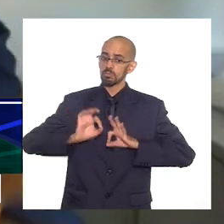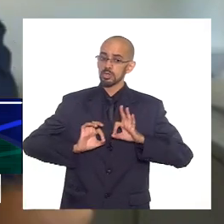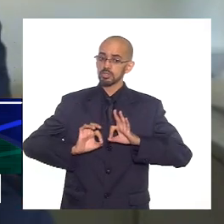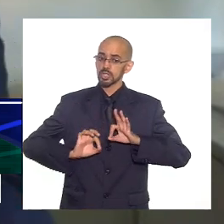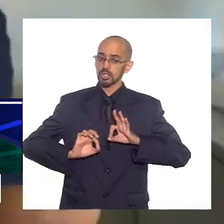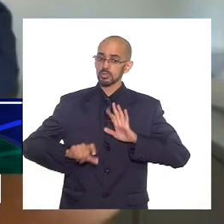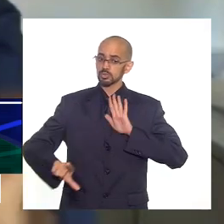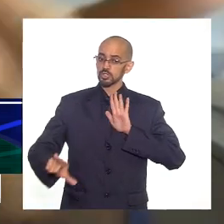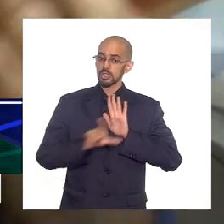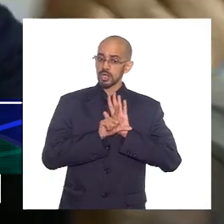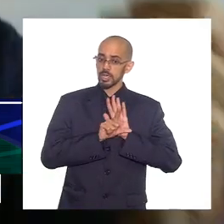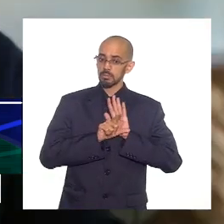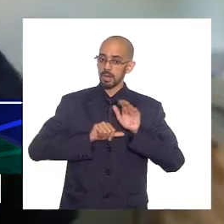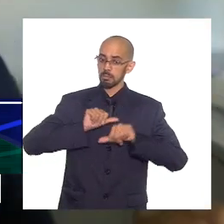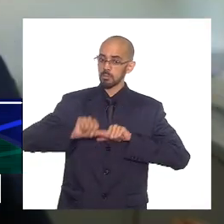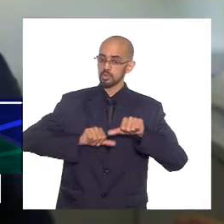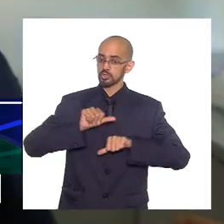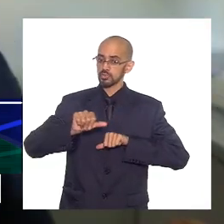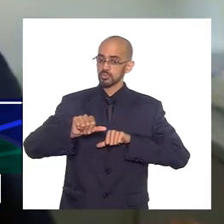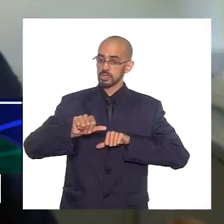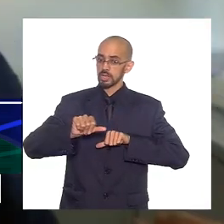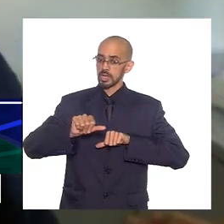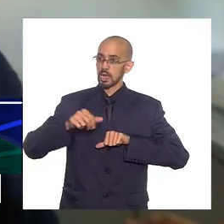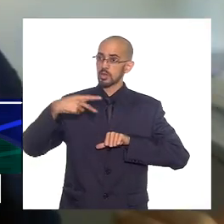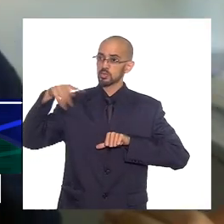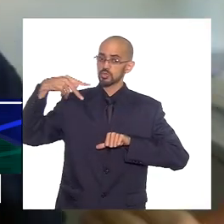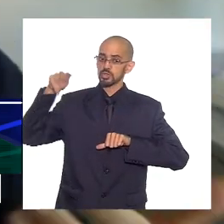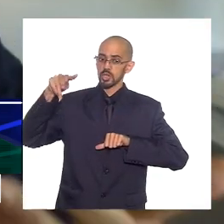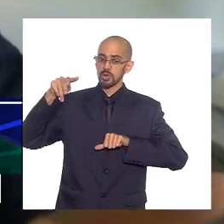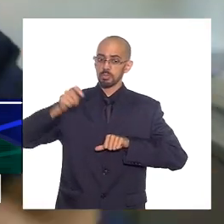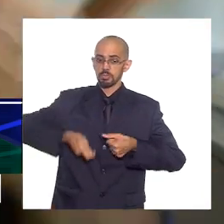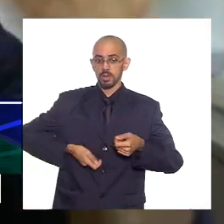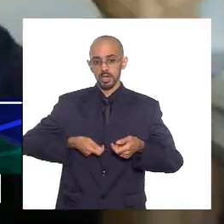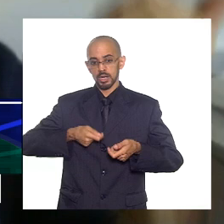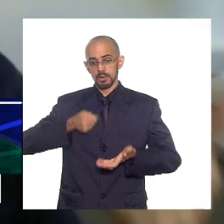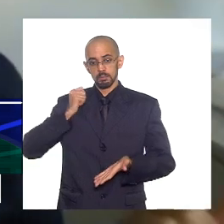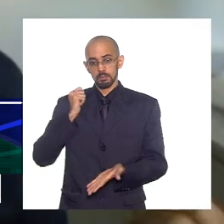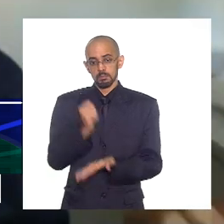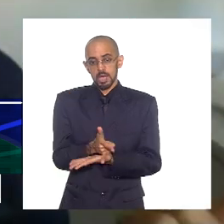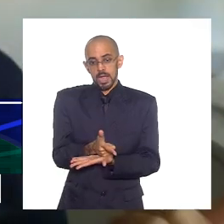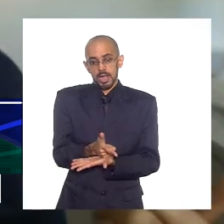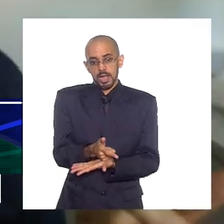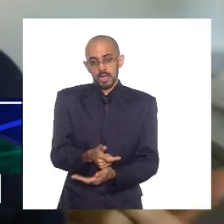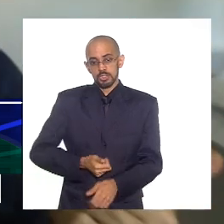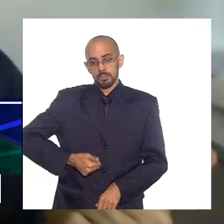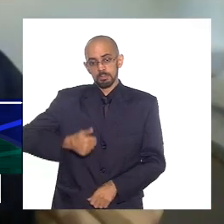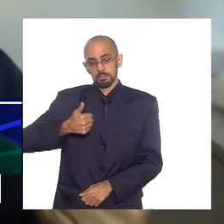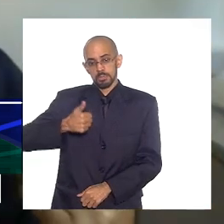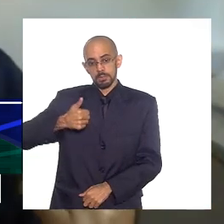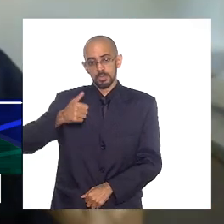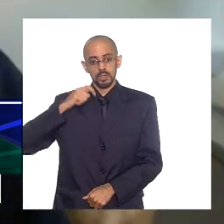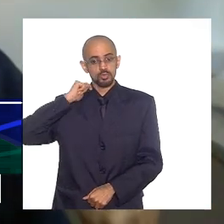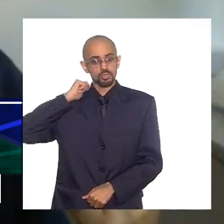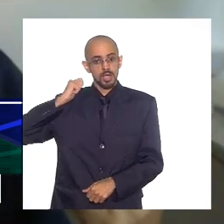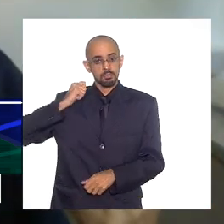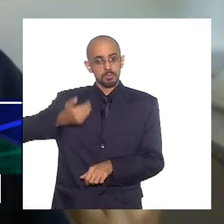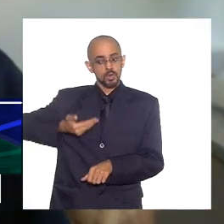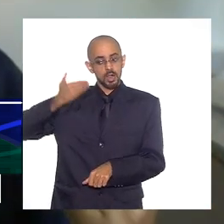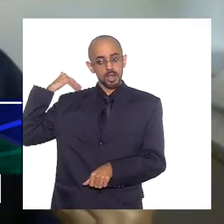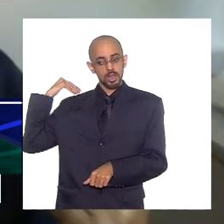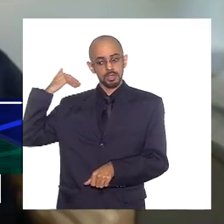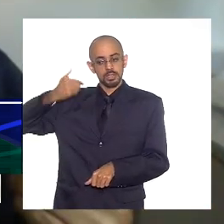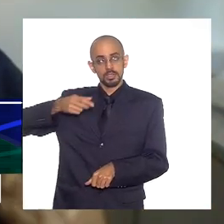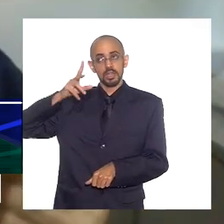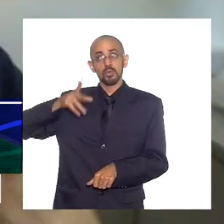seu para, né, pagar a partir de 1º de abril, como era o desejo de